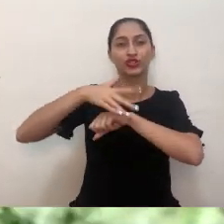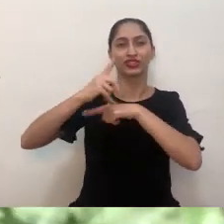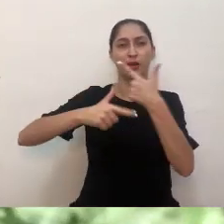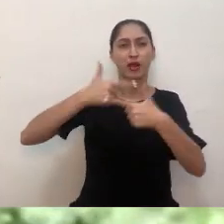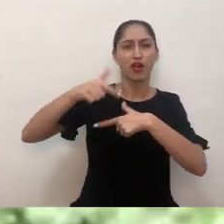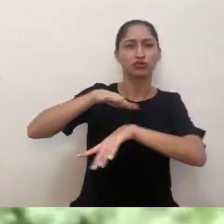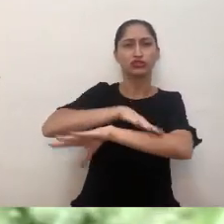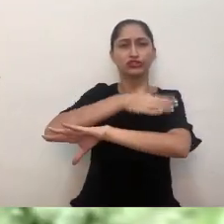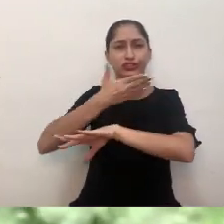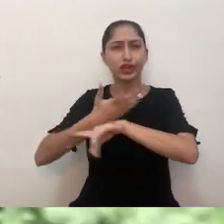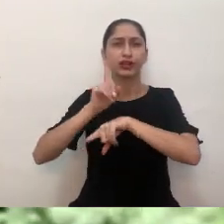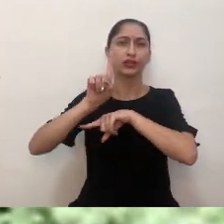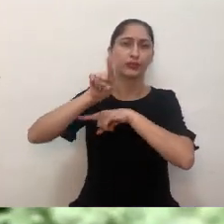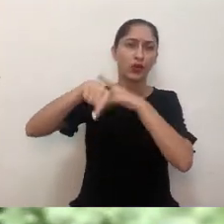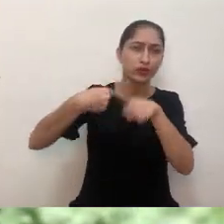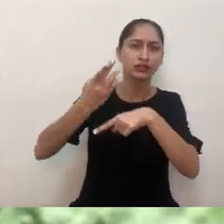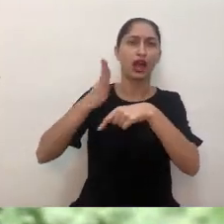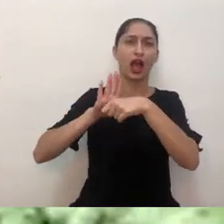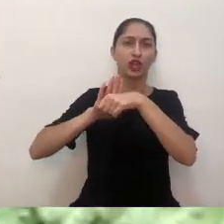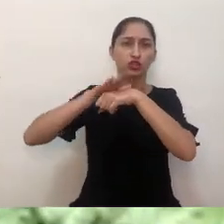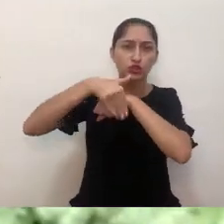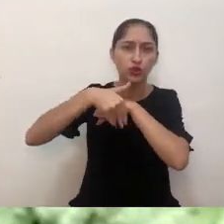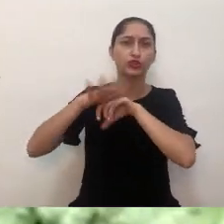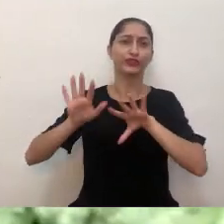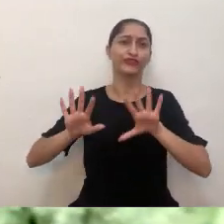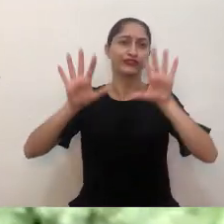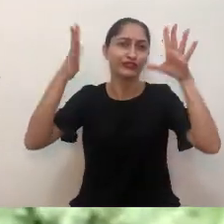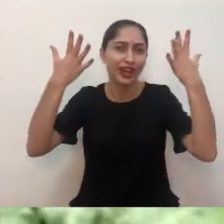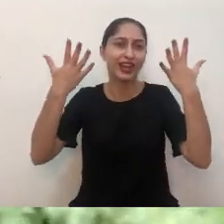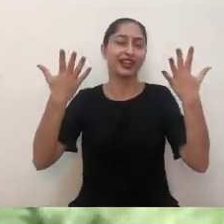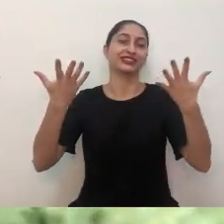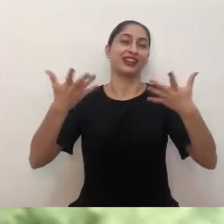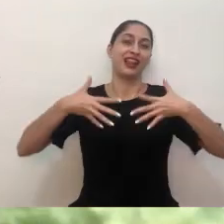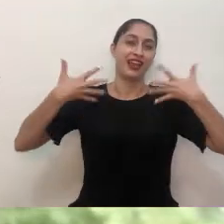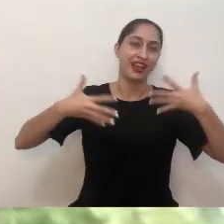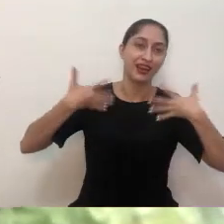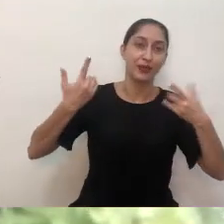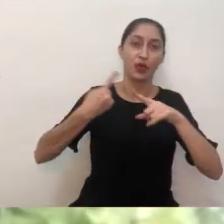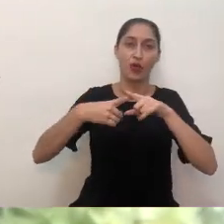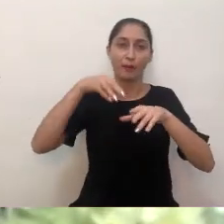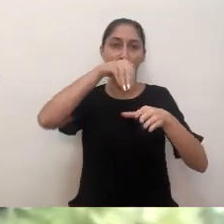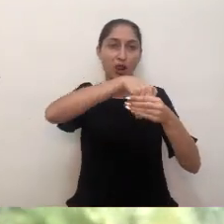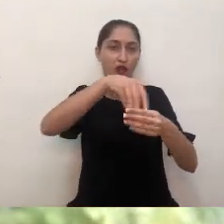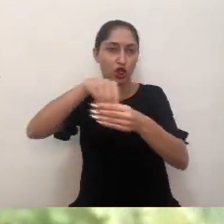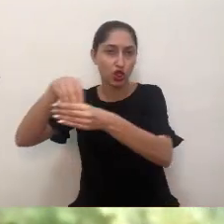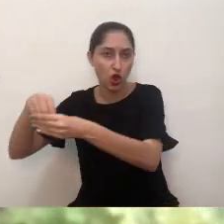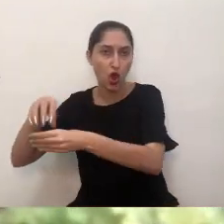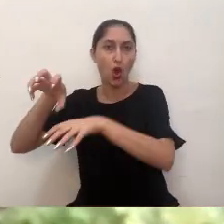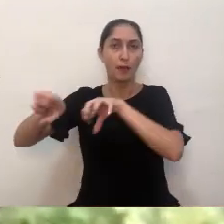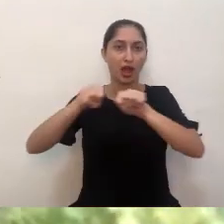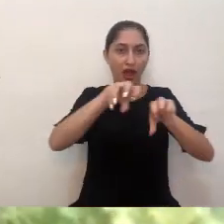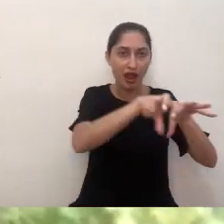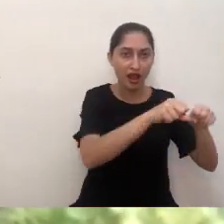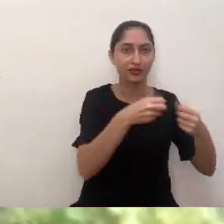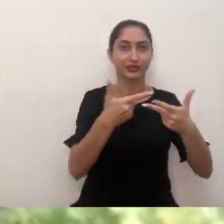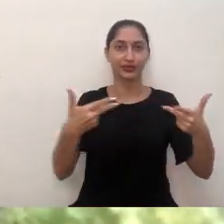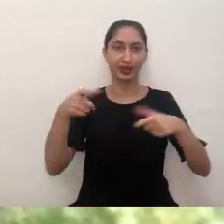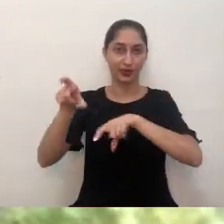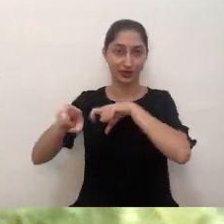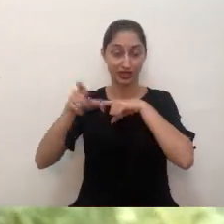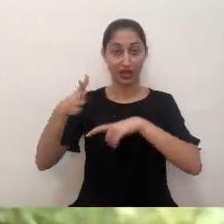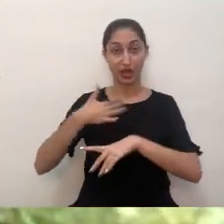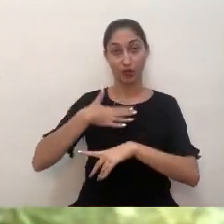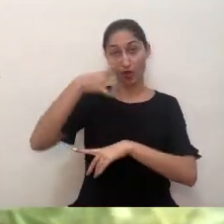A colheita, ou a capina da roça, né? Ou a plantação. Tudo. E eu aprendi a cantar com meu pai, que ele é um